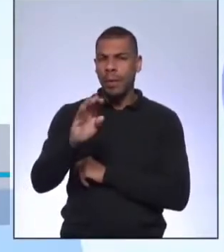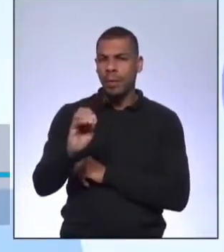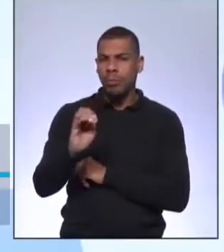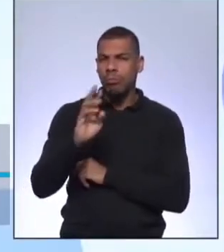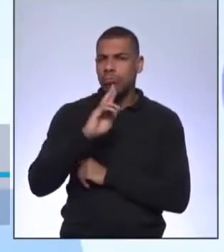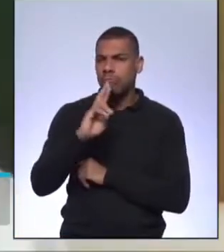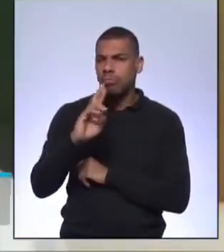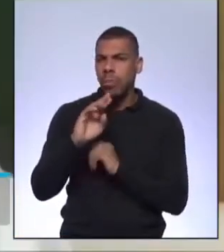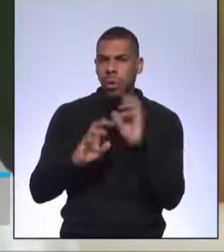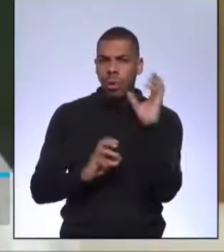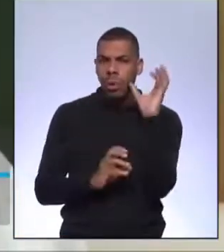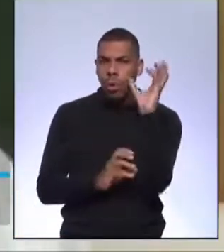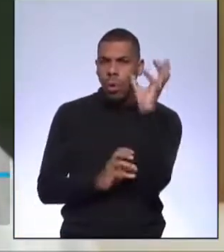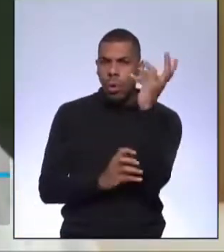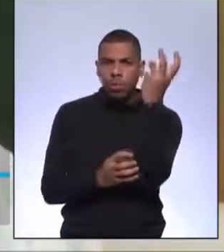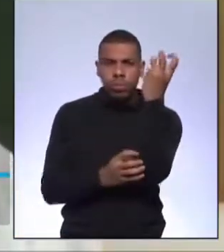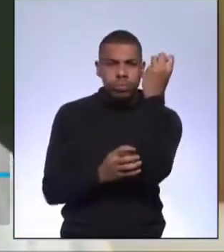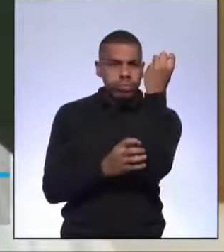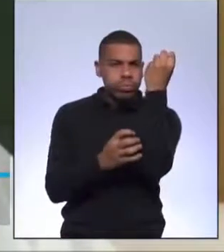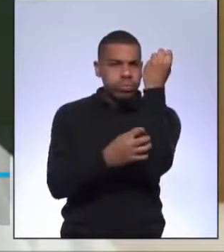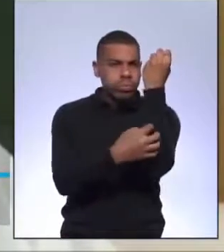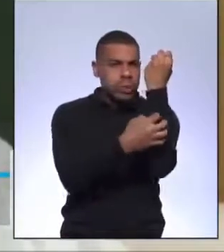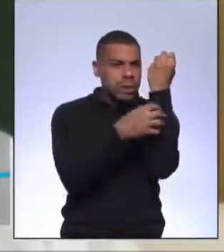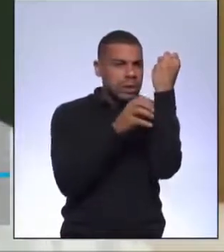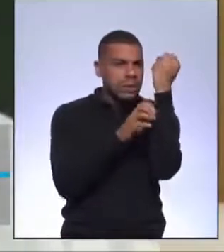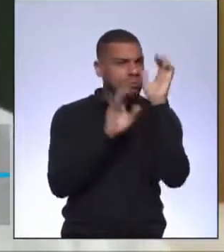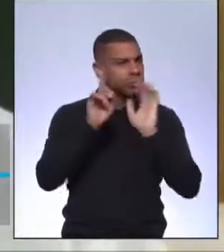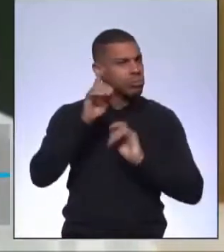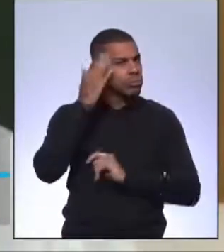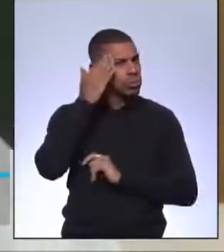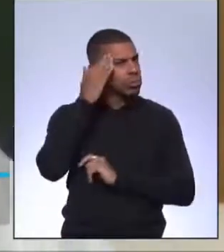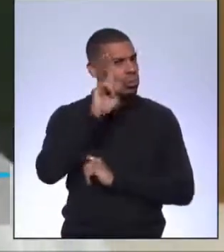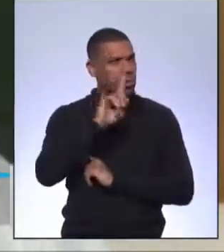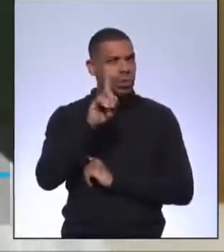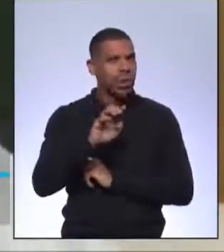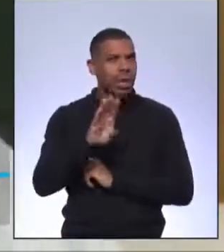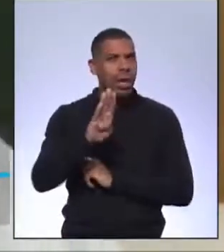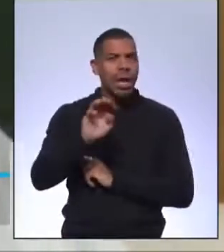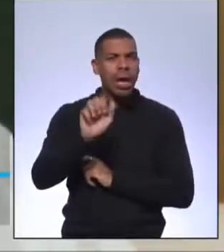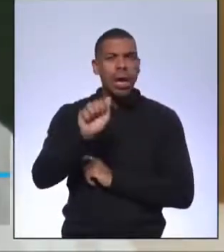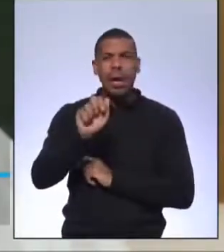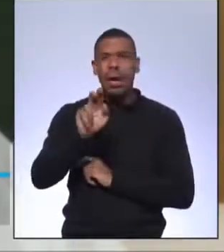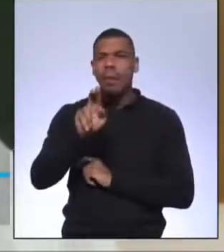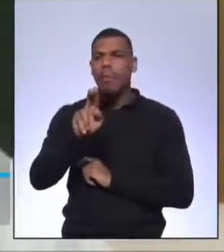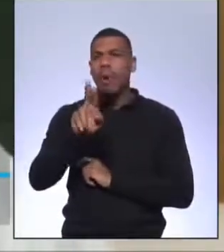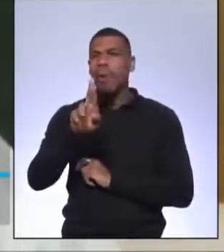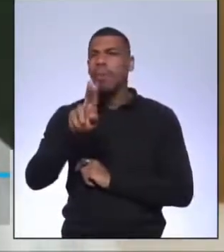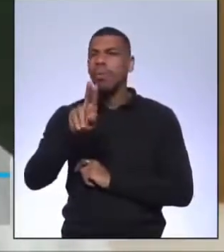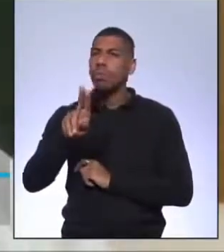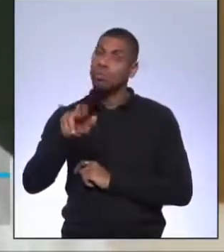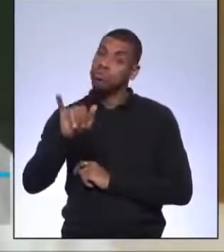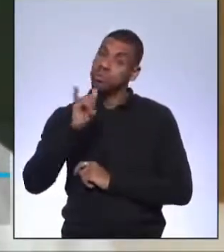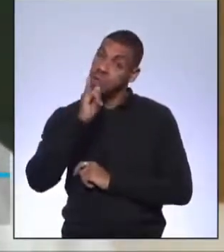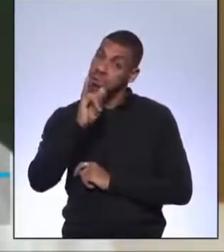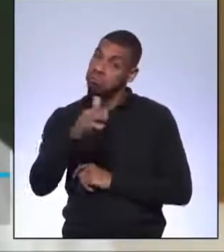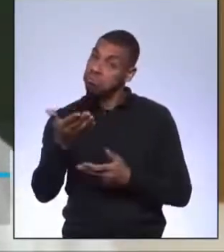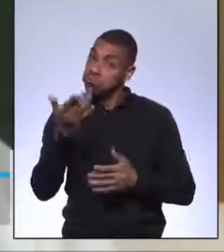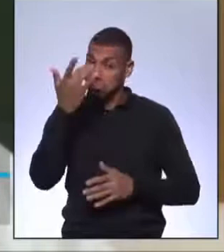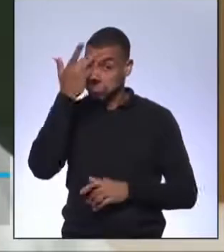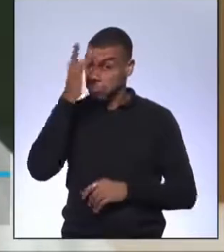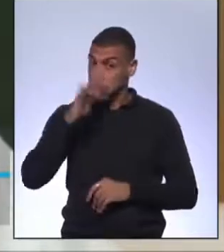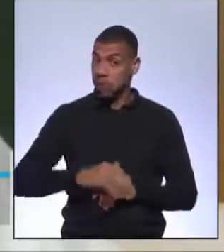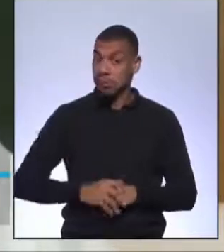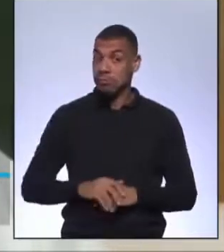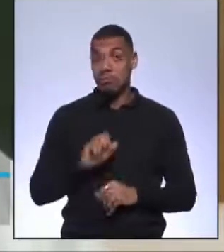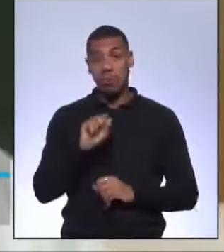não? Então, na verdade, eu não tenho certeza se é Cerrado ou Jabauru, tá? Mas se ele falou, ele mora lá,